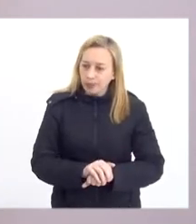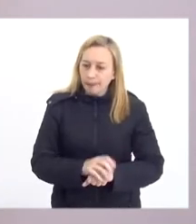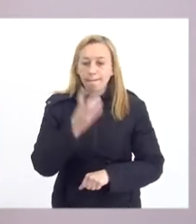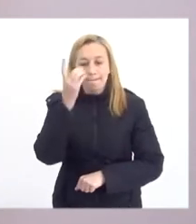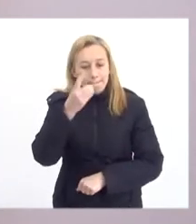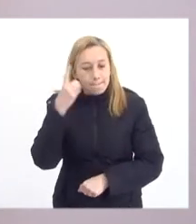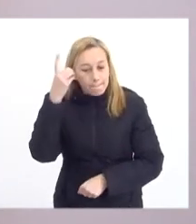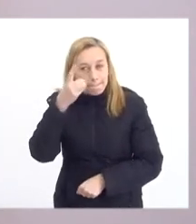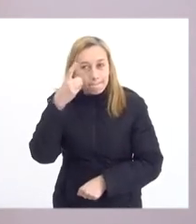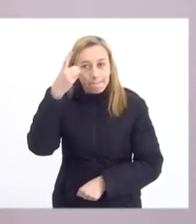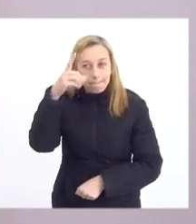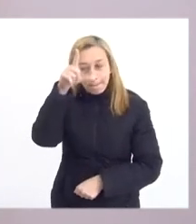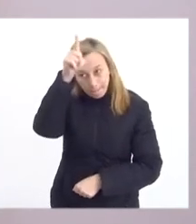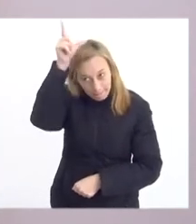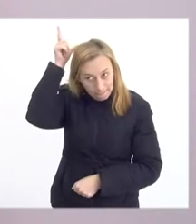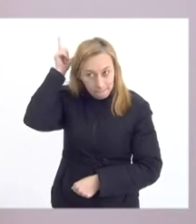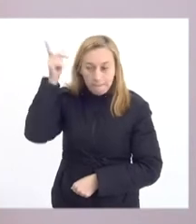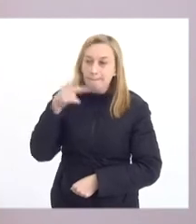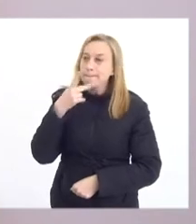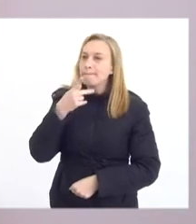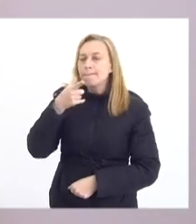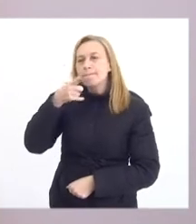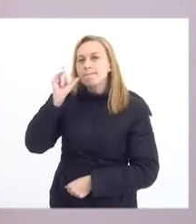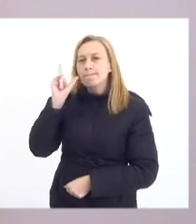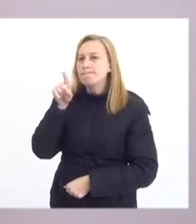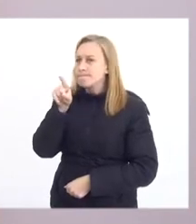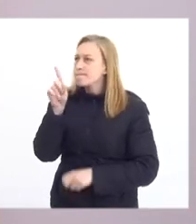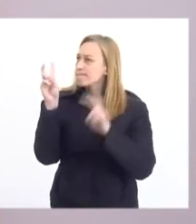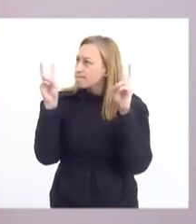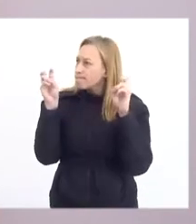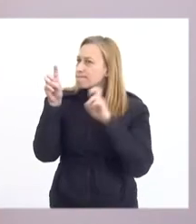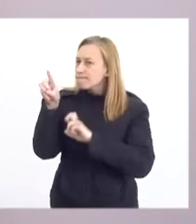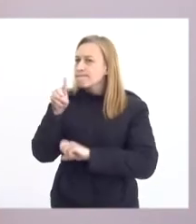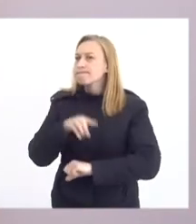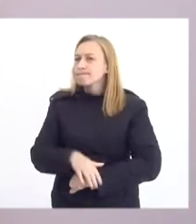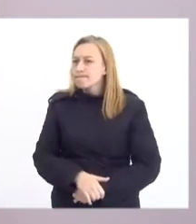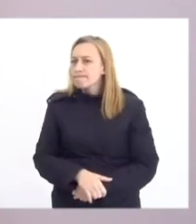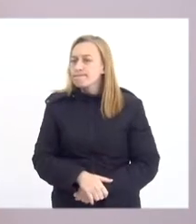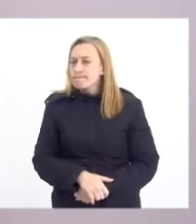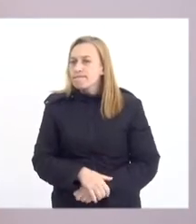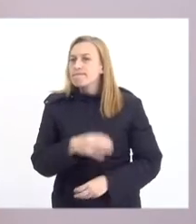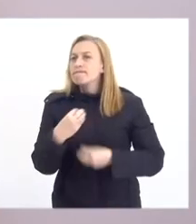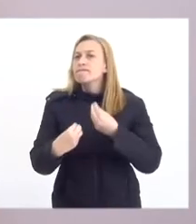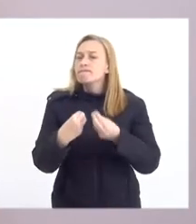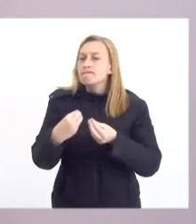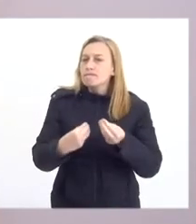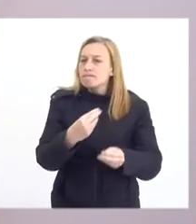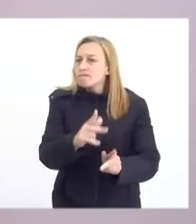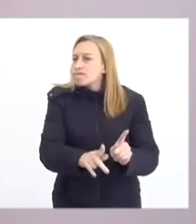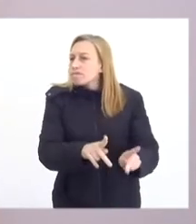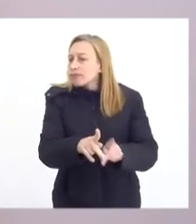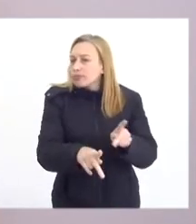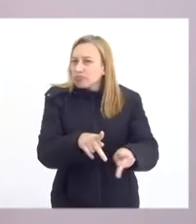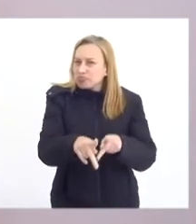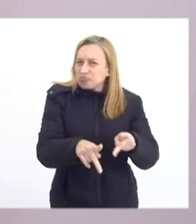18. Aliás, o deputado Luiz Paulo fez um discurso sobre isso ontem, falando sobre a questão de como a população,